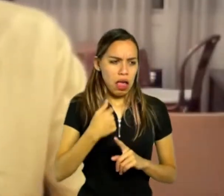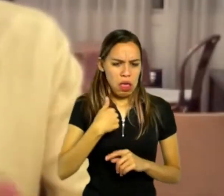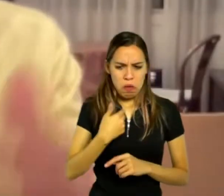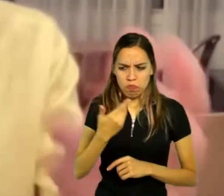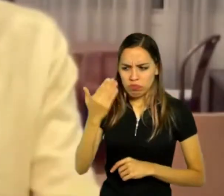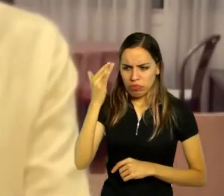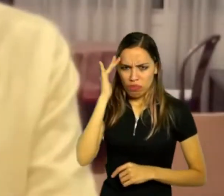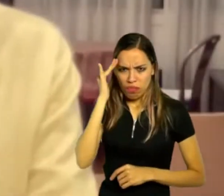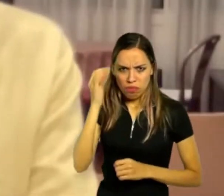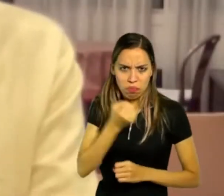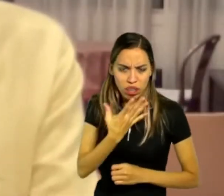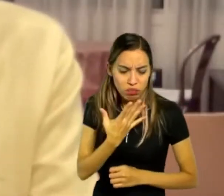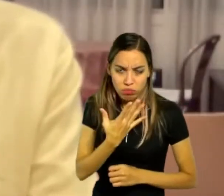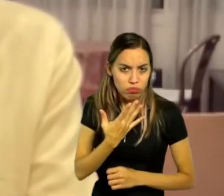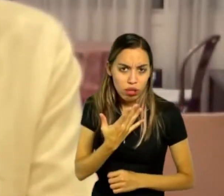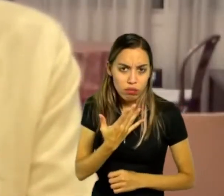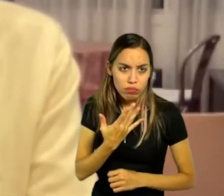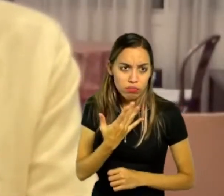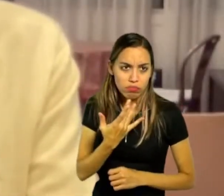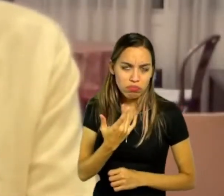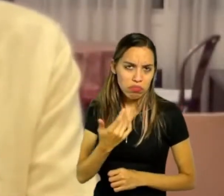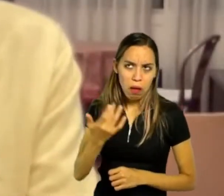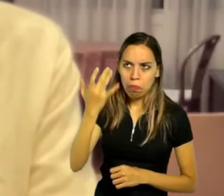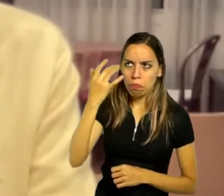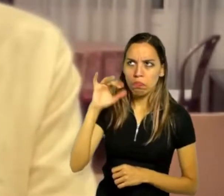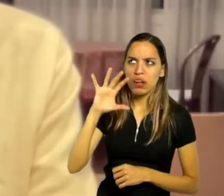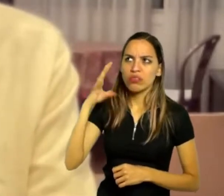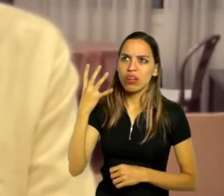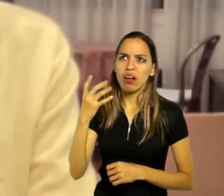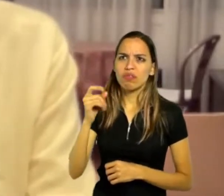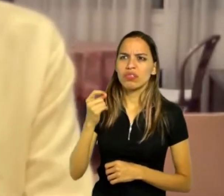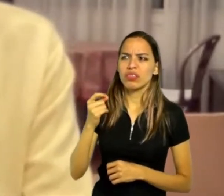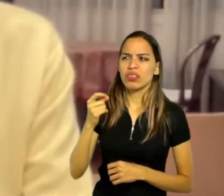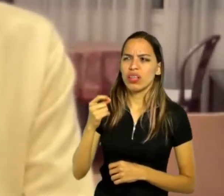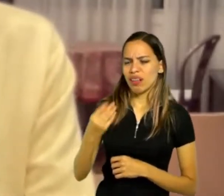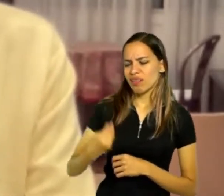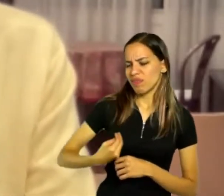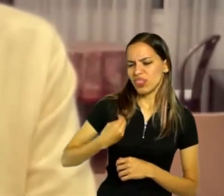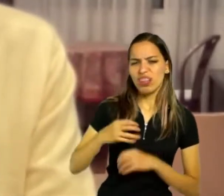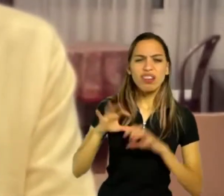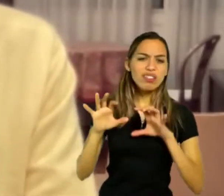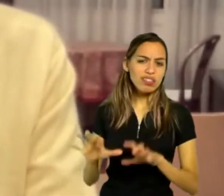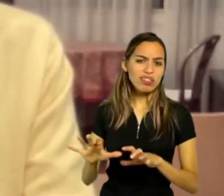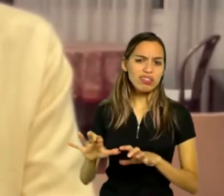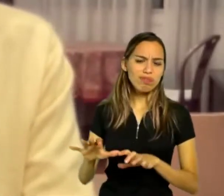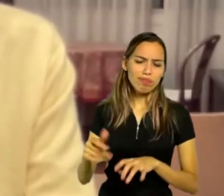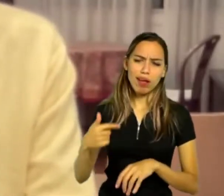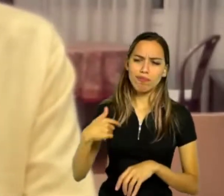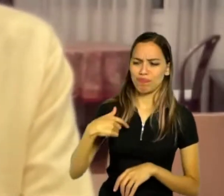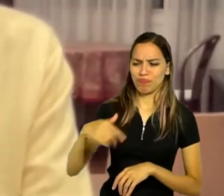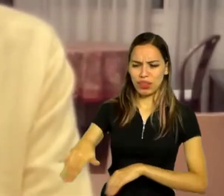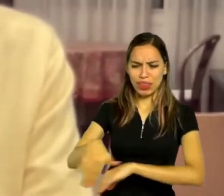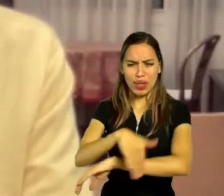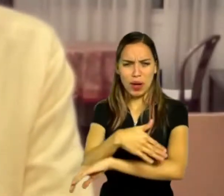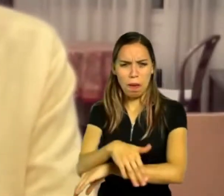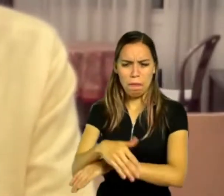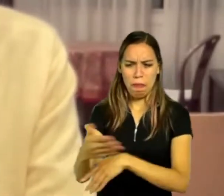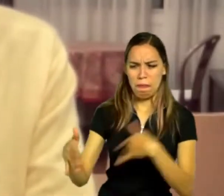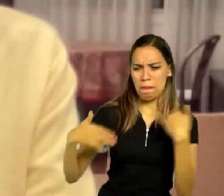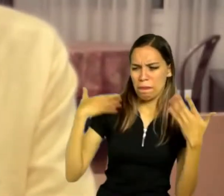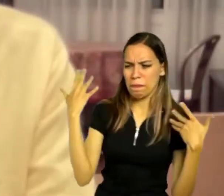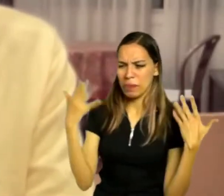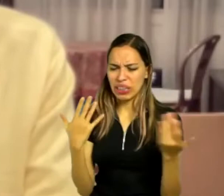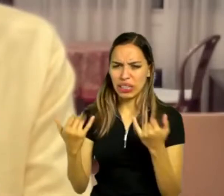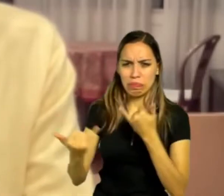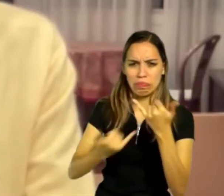assim. Eu era mais solto na rua também, porque não tinha mãe, então tinha mais liberdade, tinha todo um outro